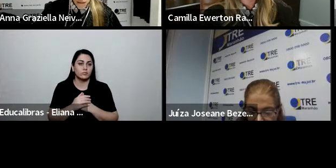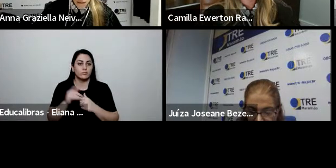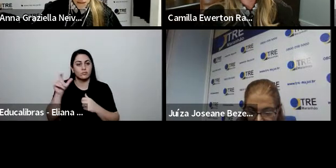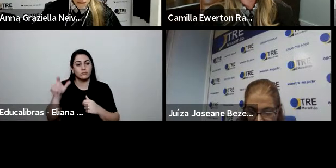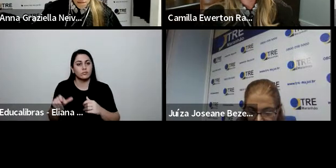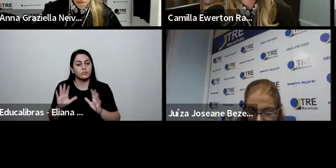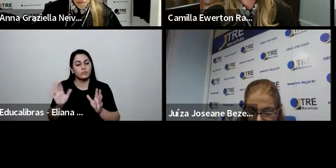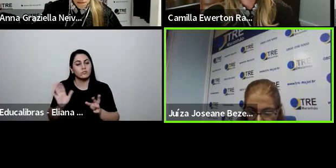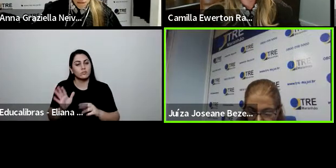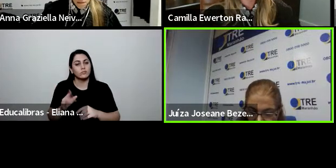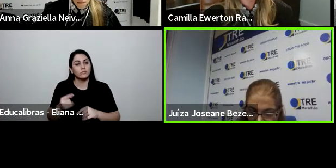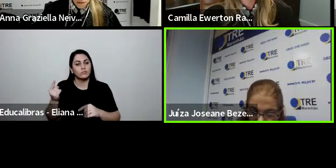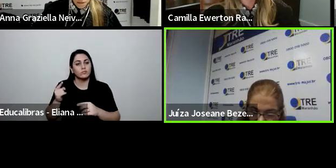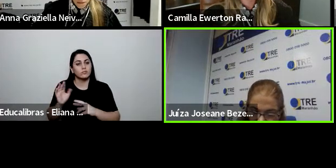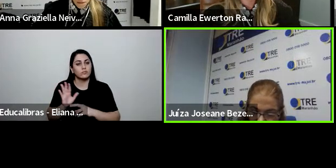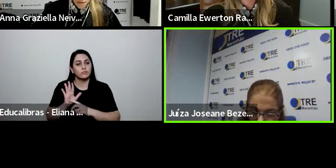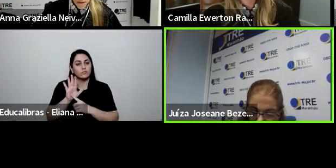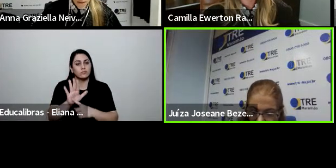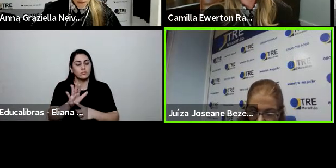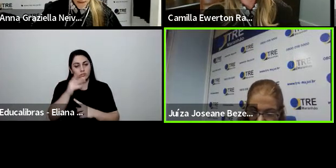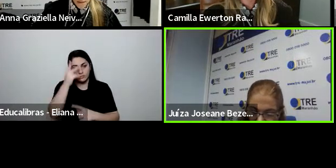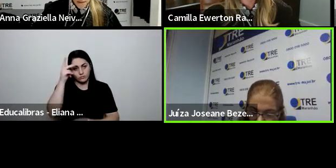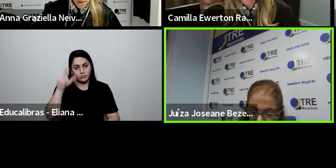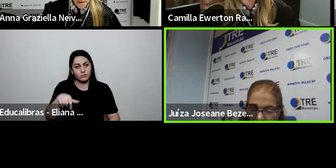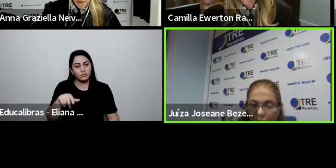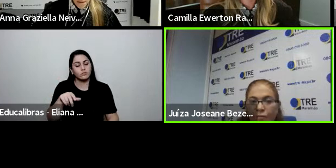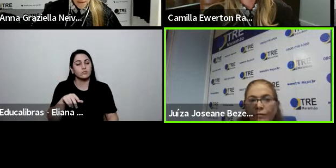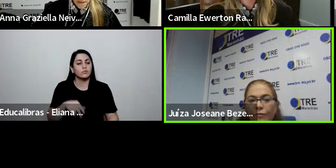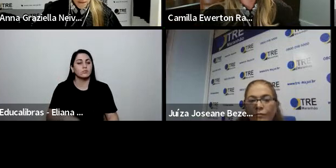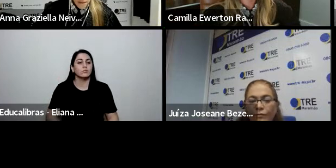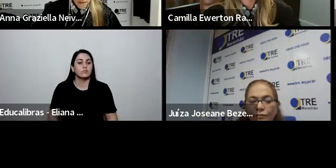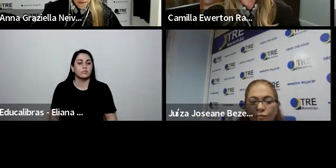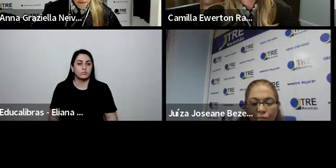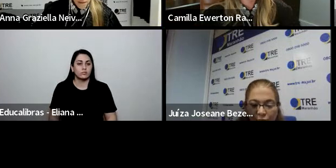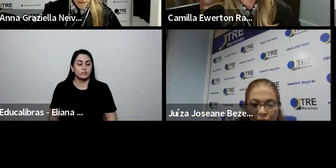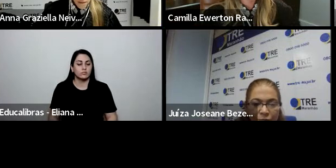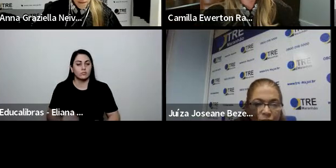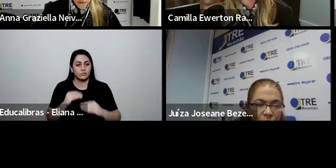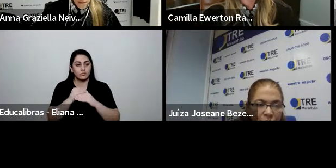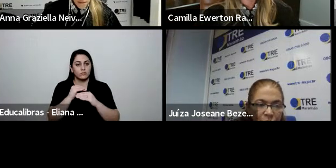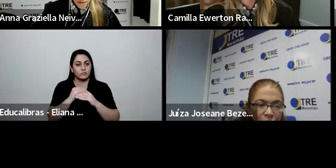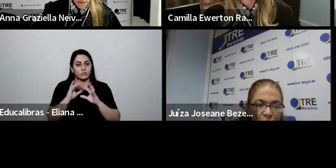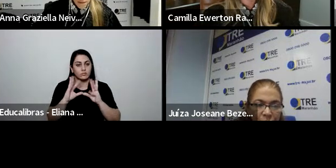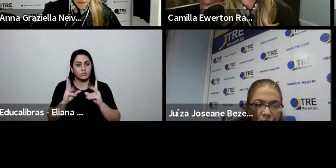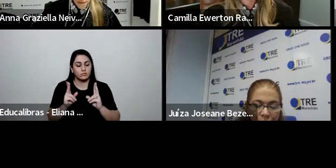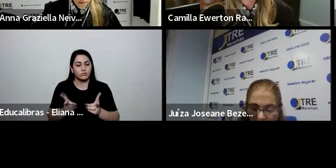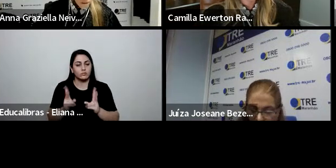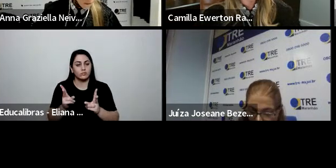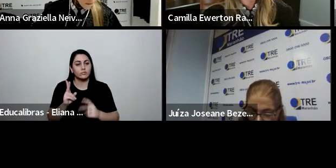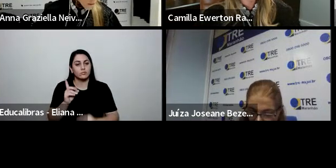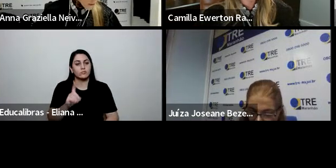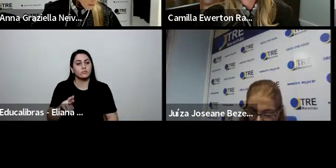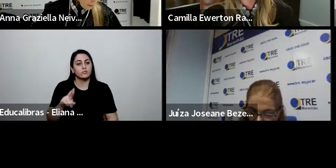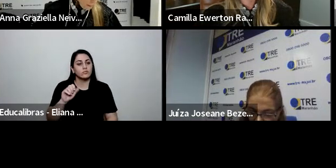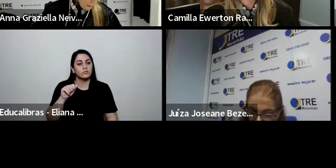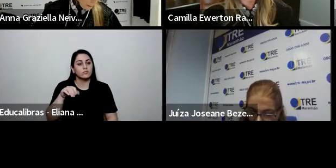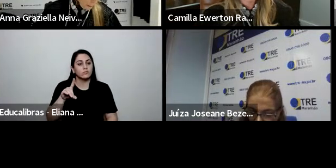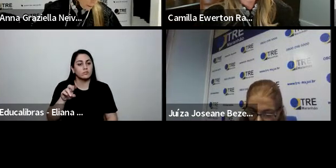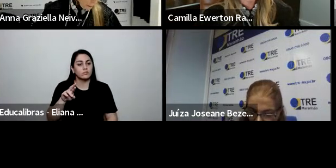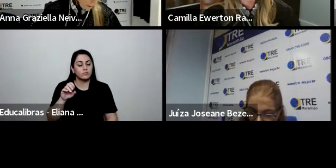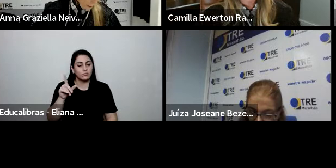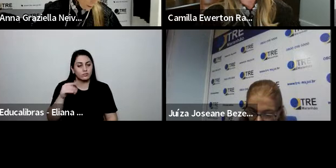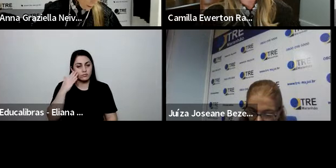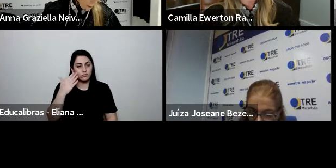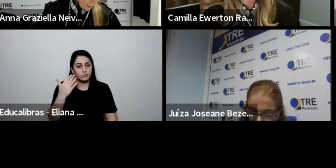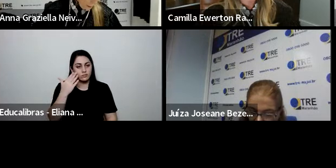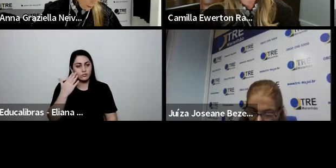agitada pela primeira recorrente Oi Lani umidade pode prosseguir Doutor André Obrigado